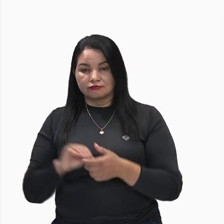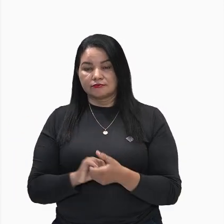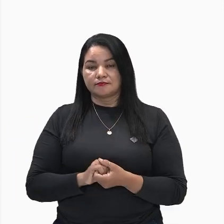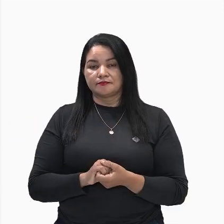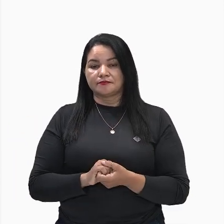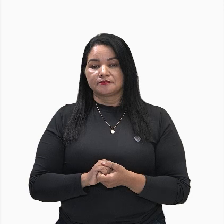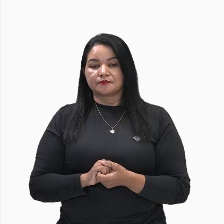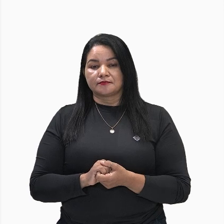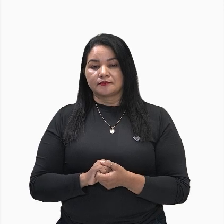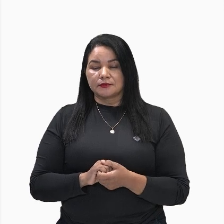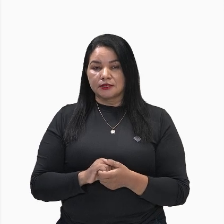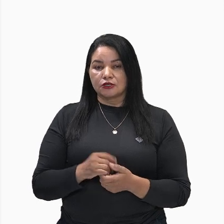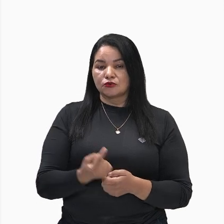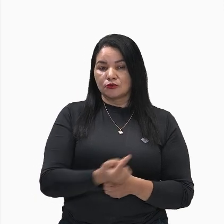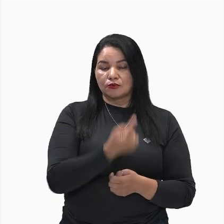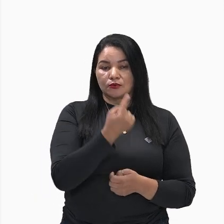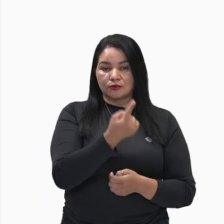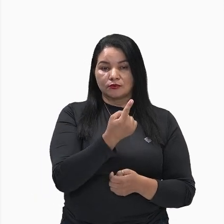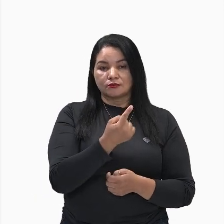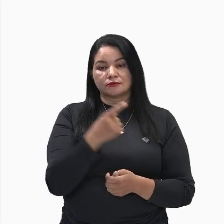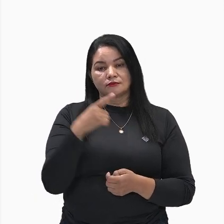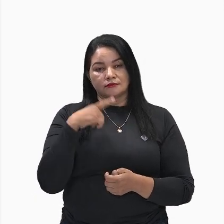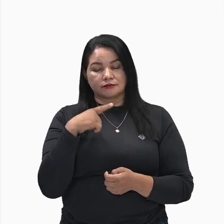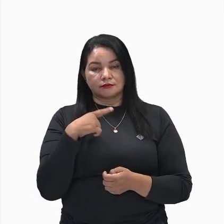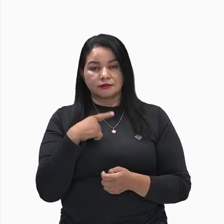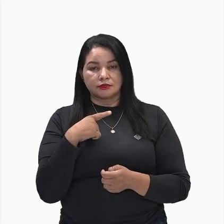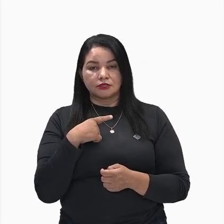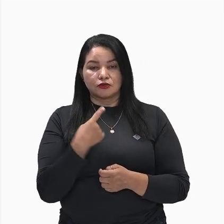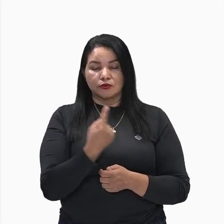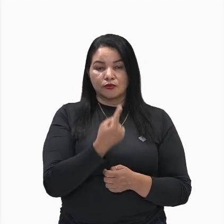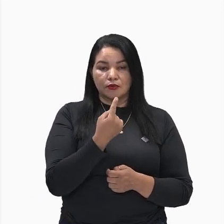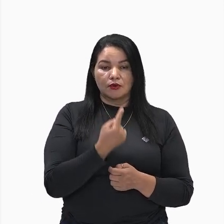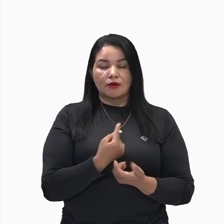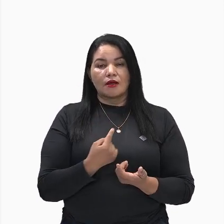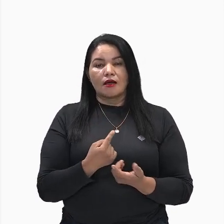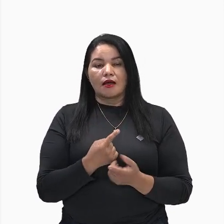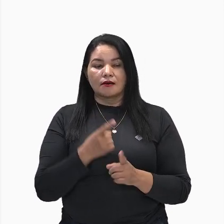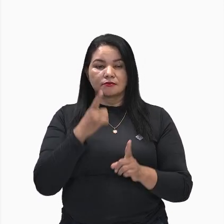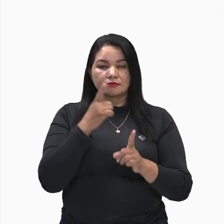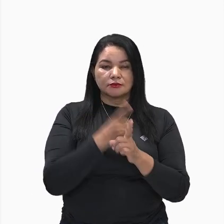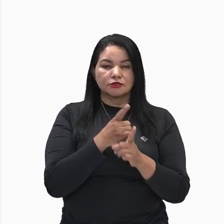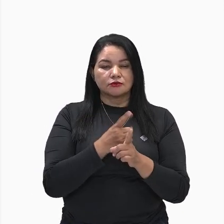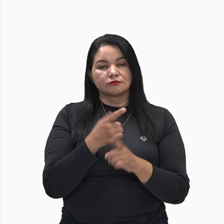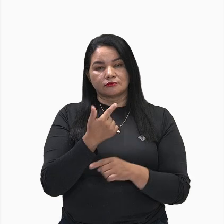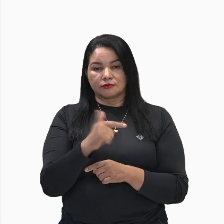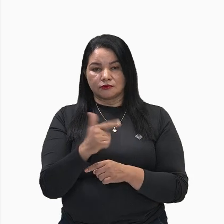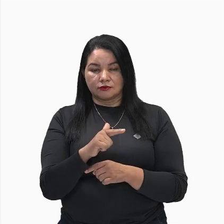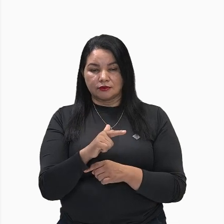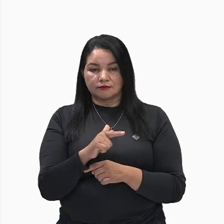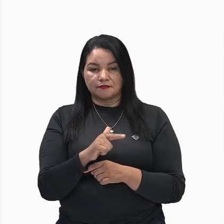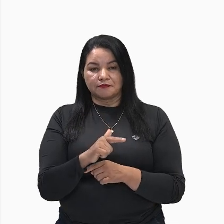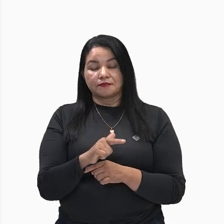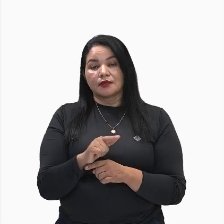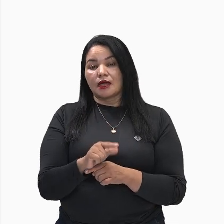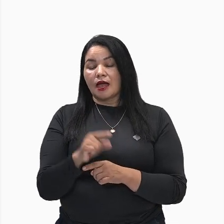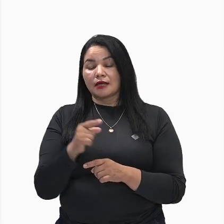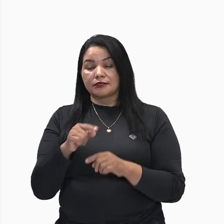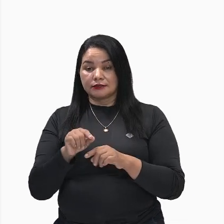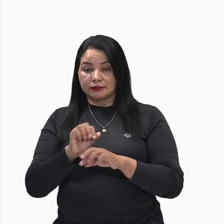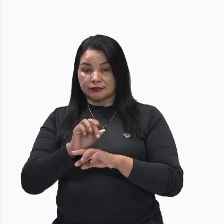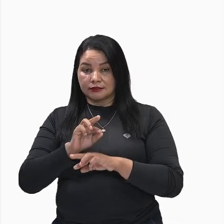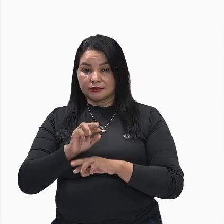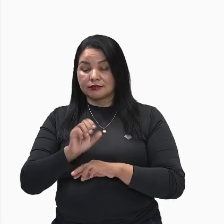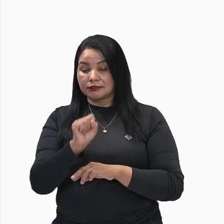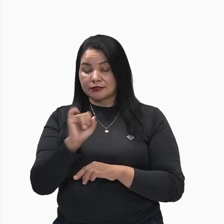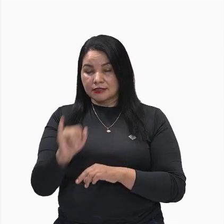singular não tem algo específico. Sin embargo, el plural se suele formar añadiendo